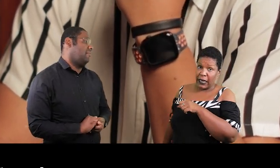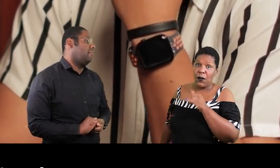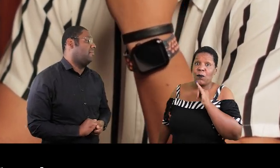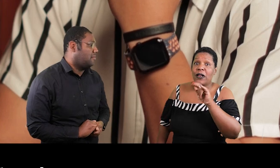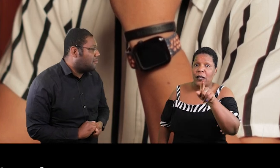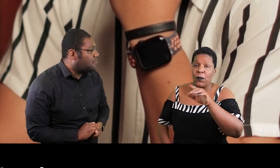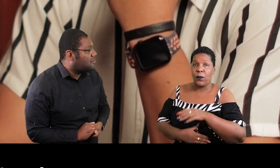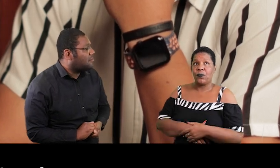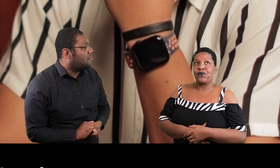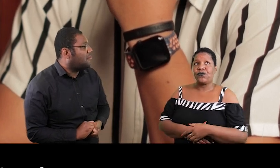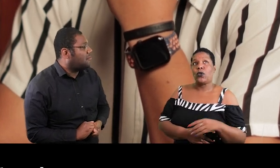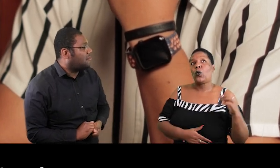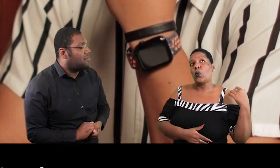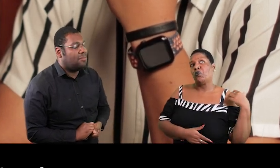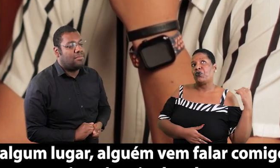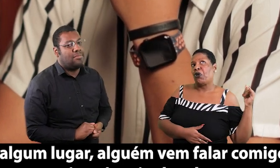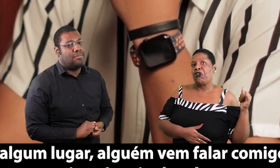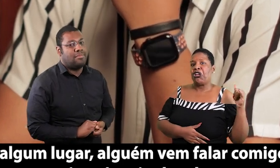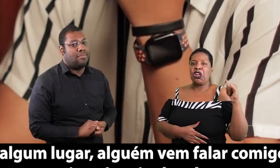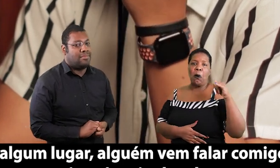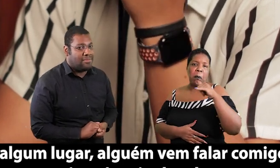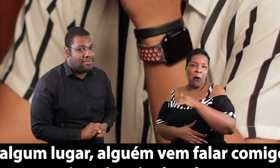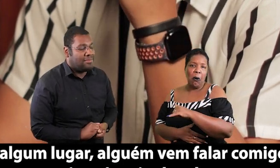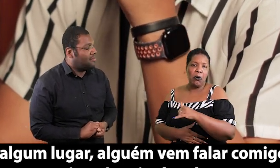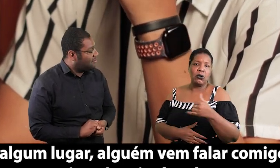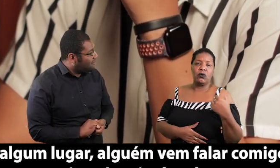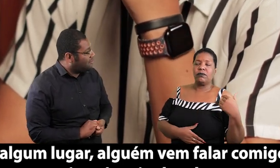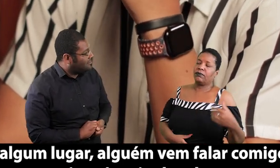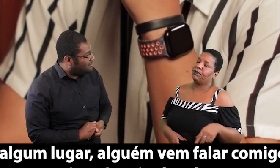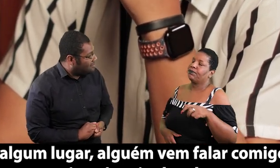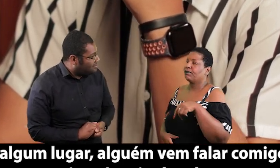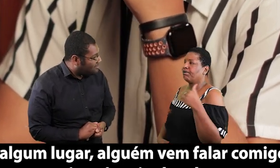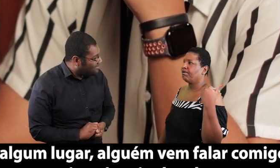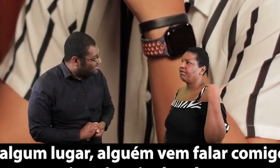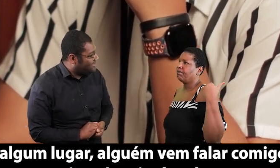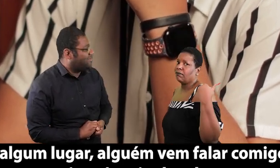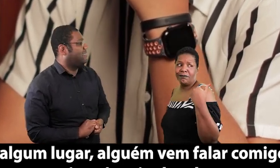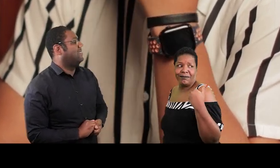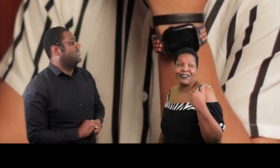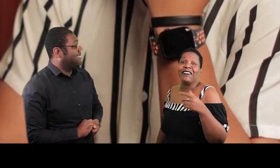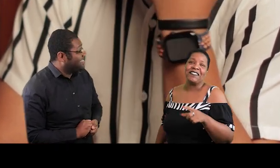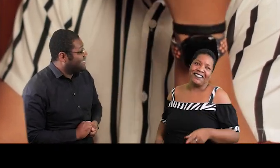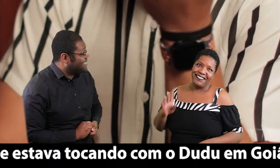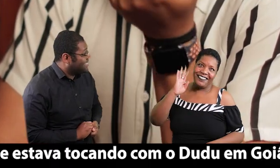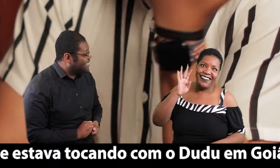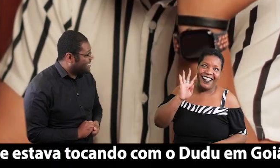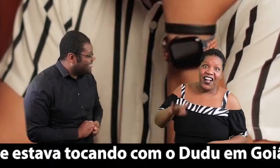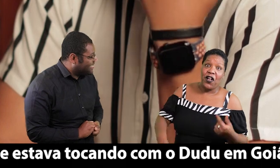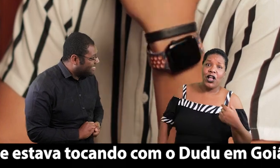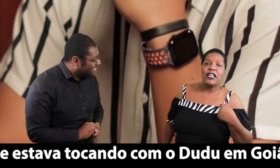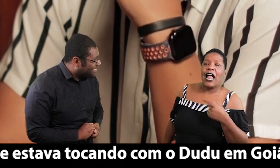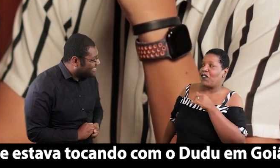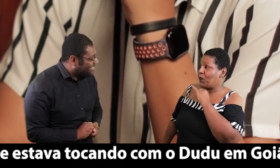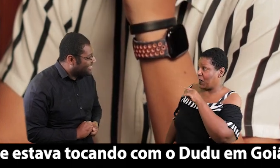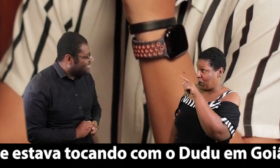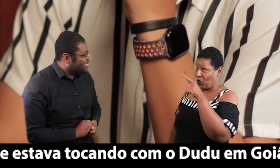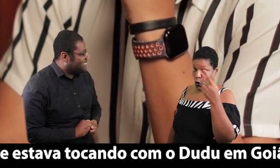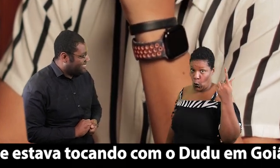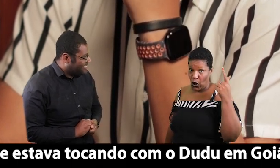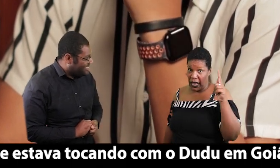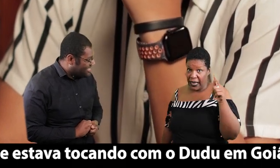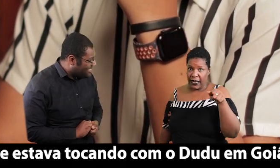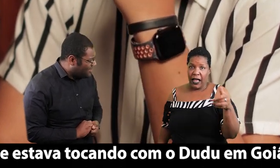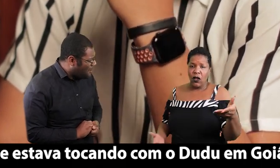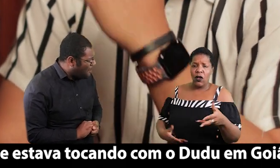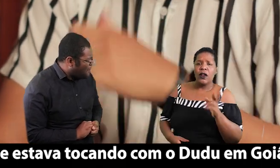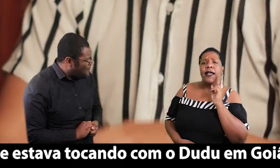tô no aeroporto, que eu tô em algum lugar, alguém vem me falar comigo. E isso é muito legal. A gente tava tocando com o Dudu em Goiânia agora.